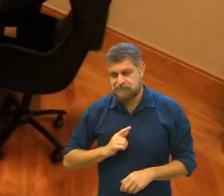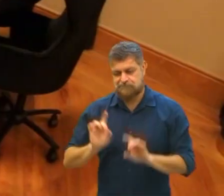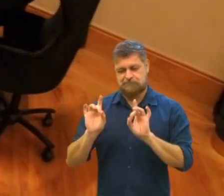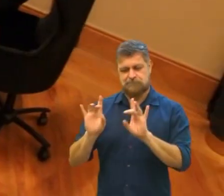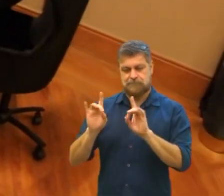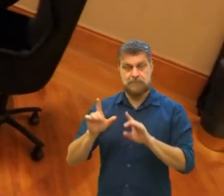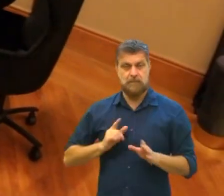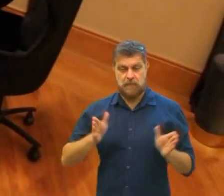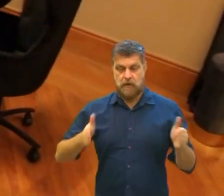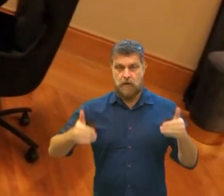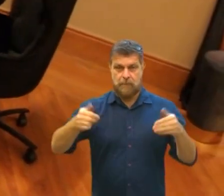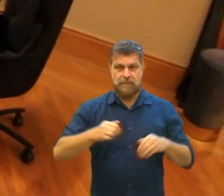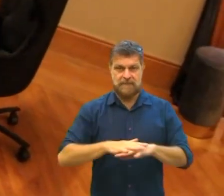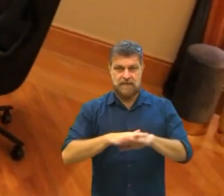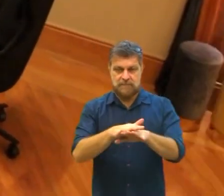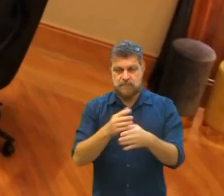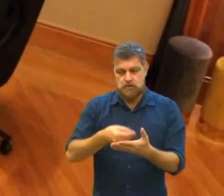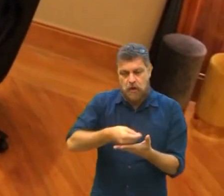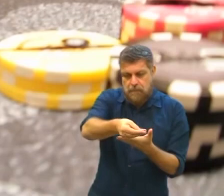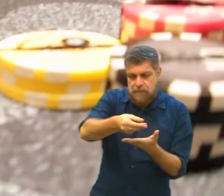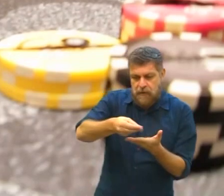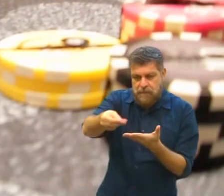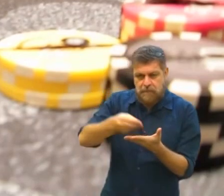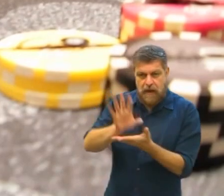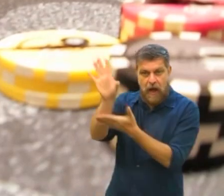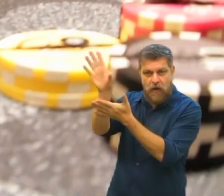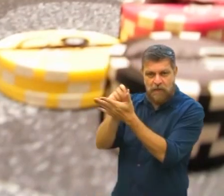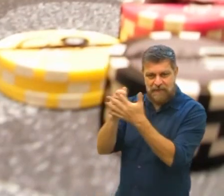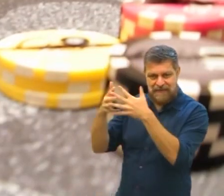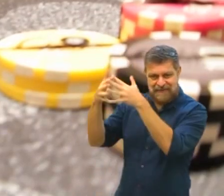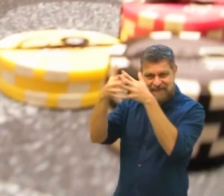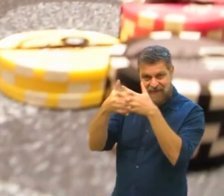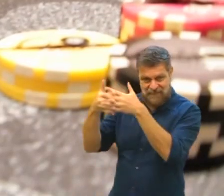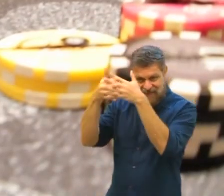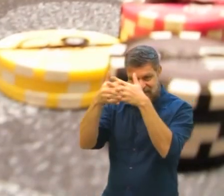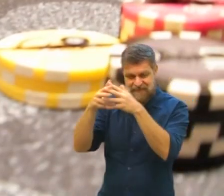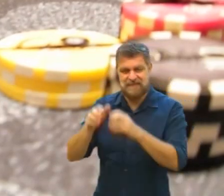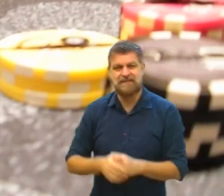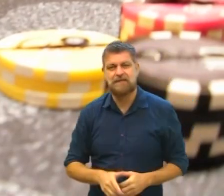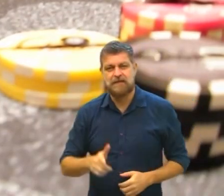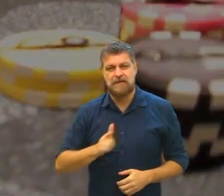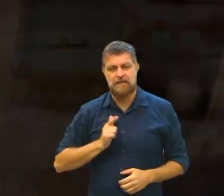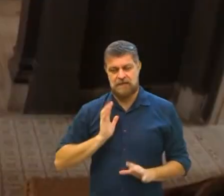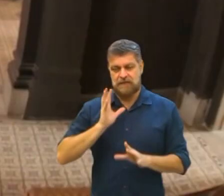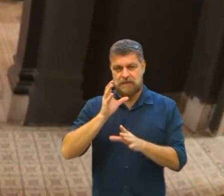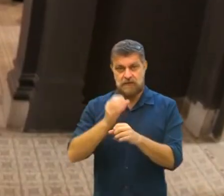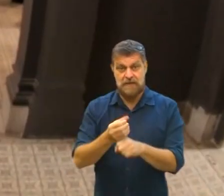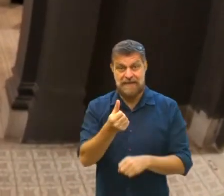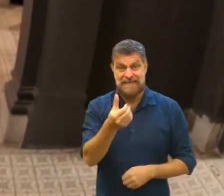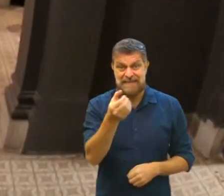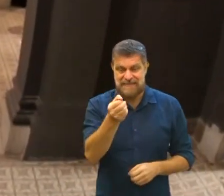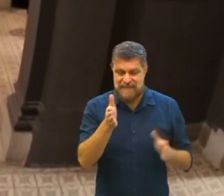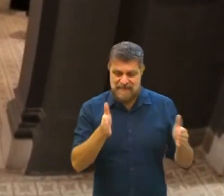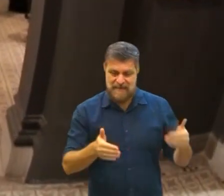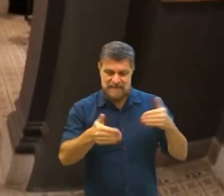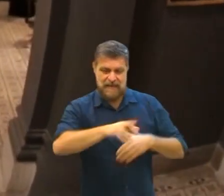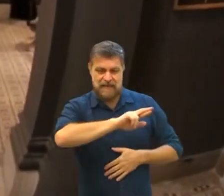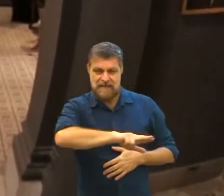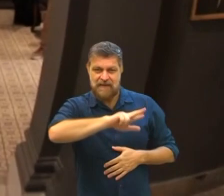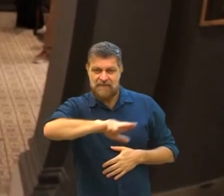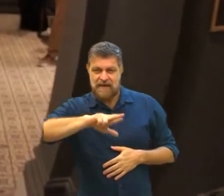arrojados e até uma sala de jogos de pôquer toda inspirada em Las Vegas. Ao todo, são 60